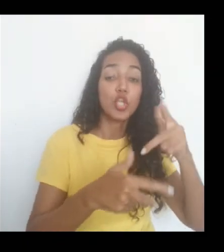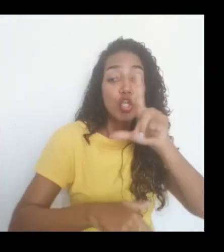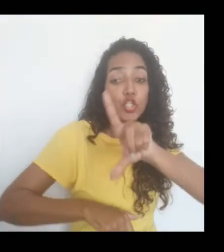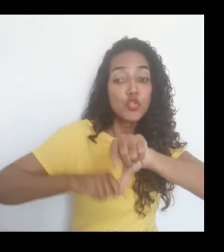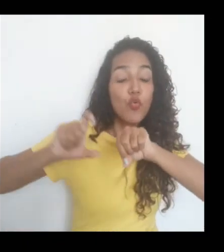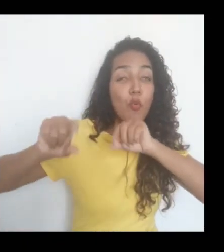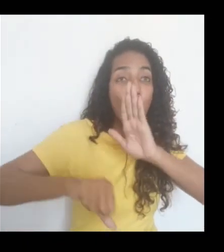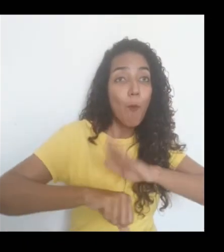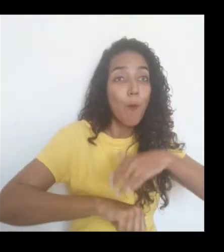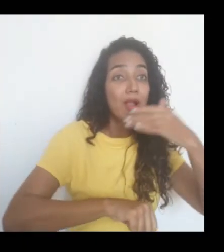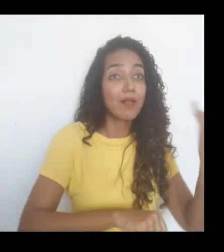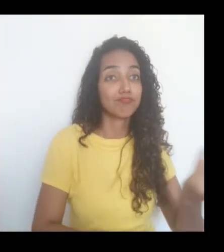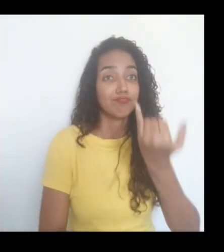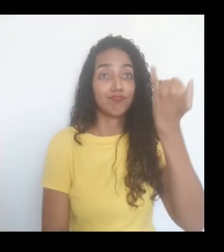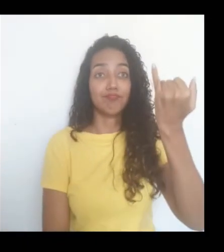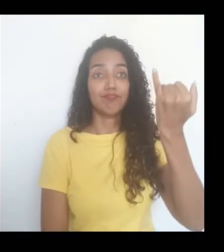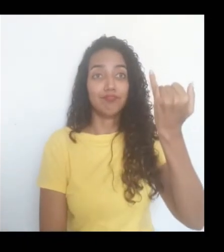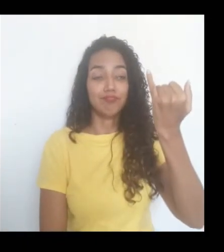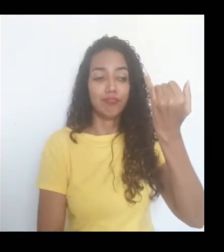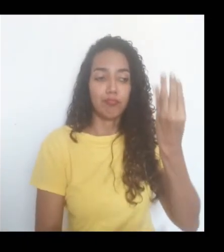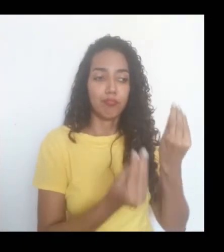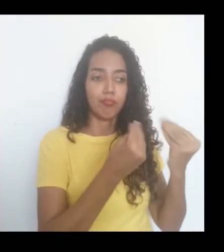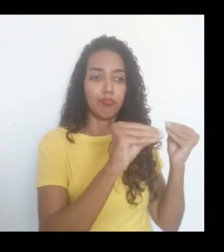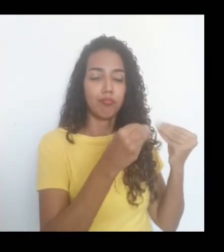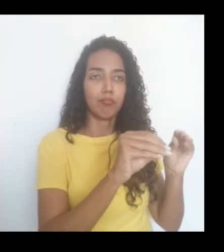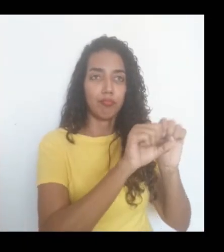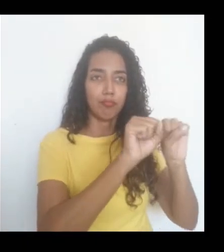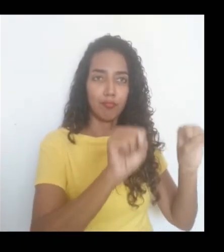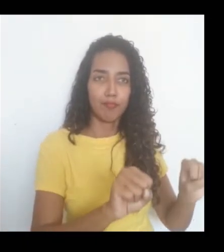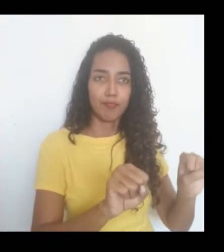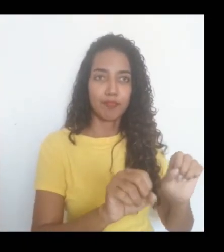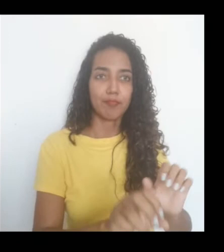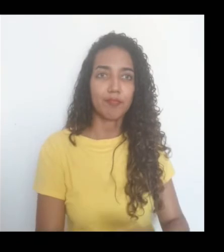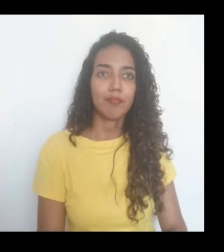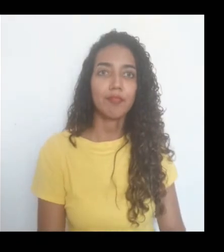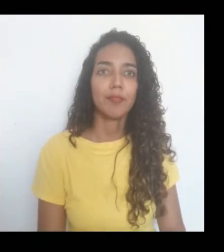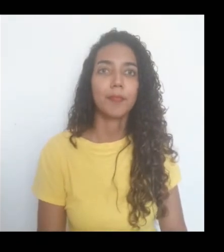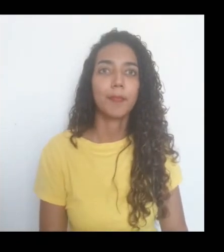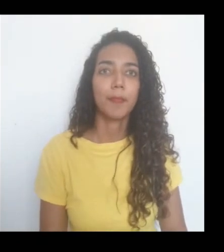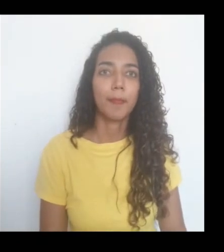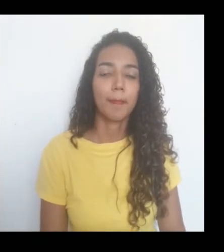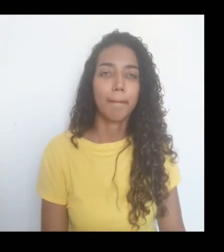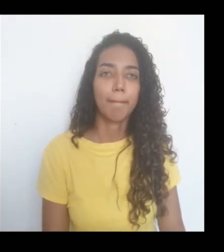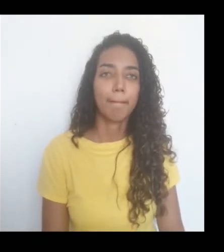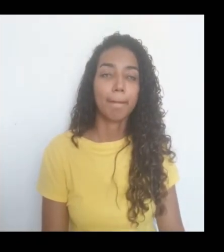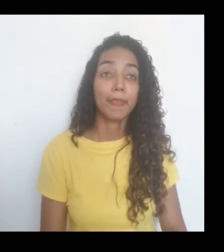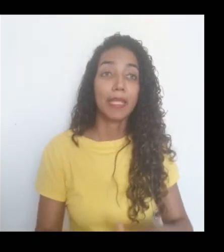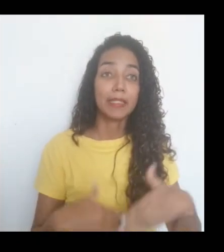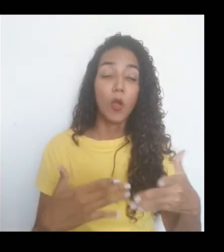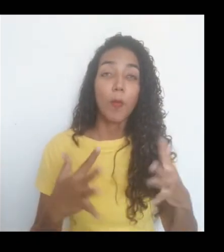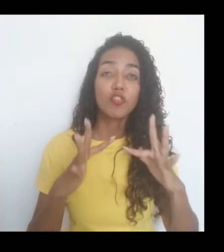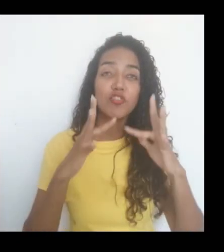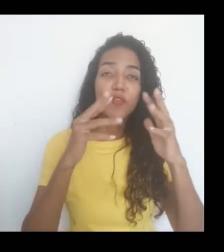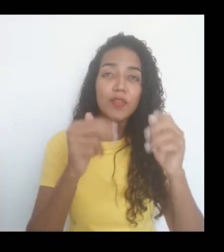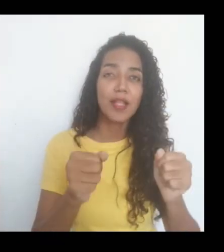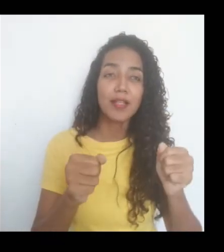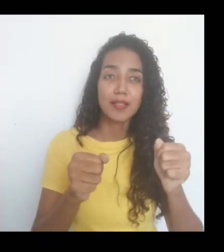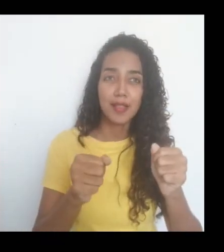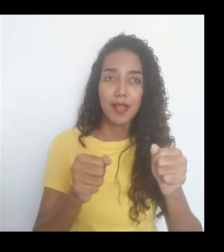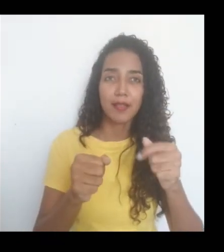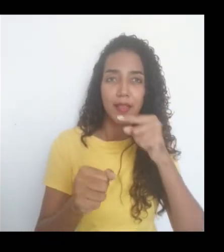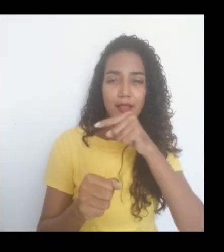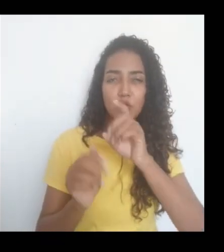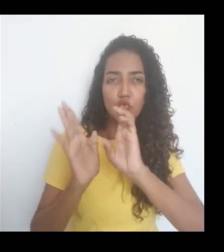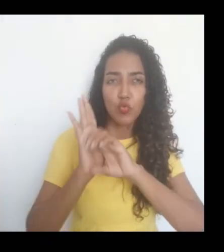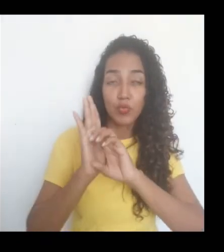fechar essa primeira parte dos conceitos, né? Seja sempre guiado pelo propósito do seu